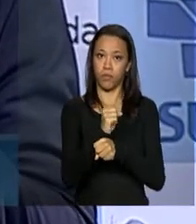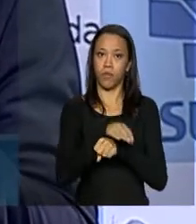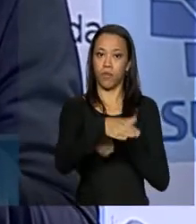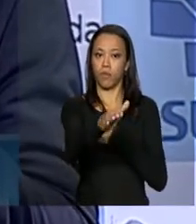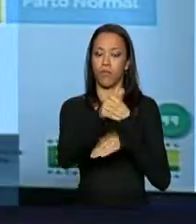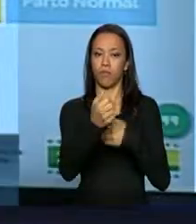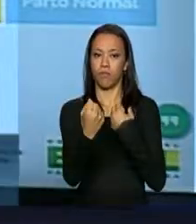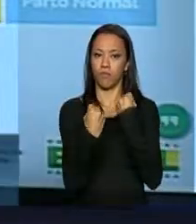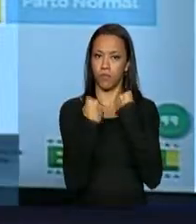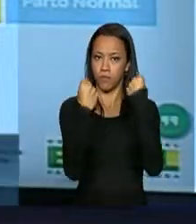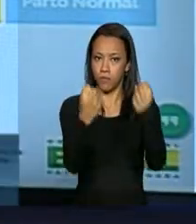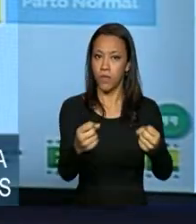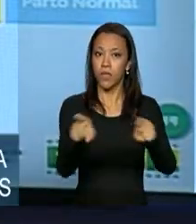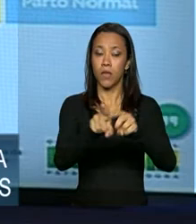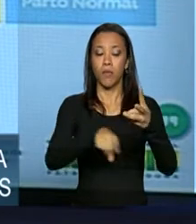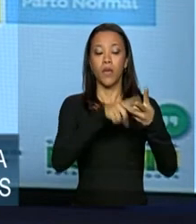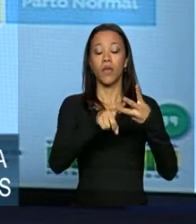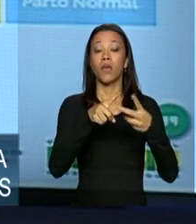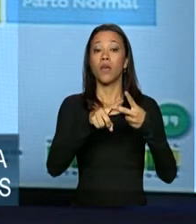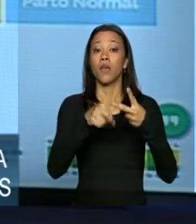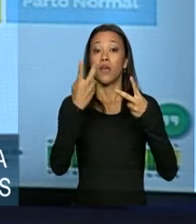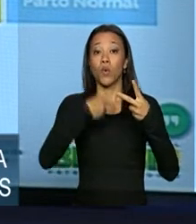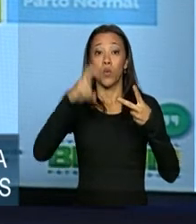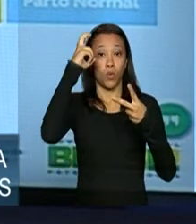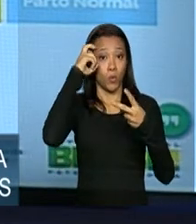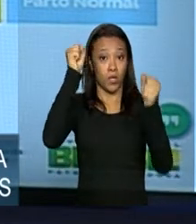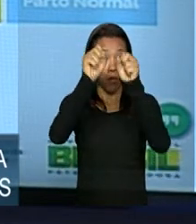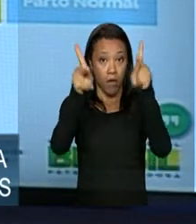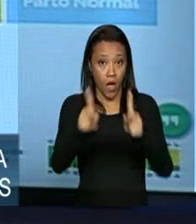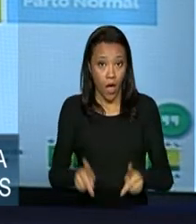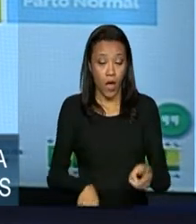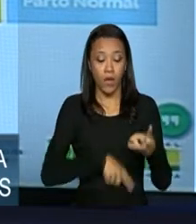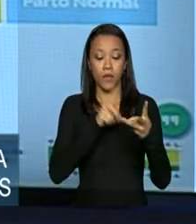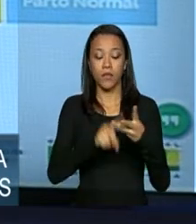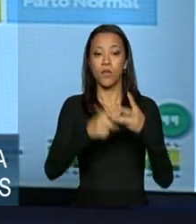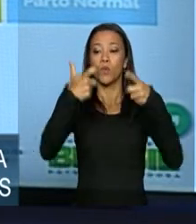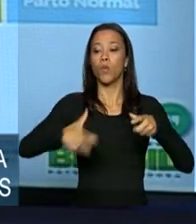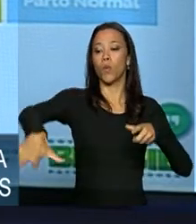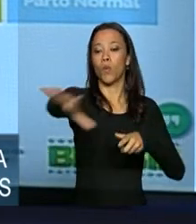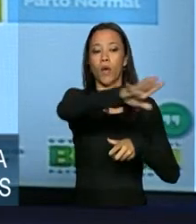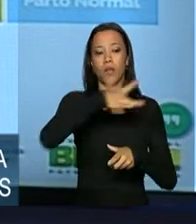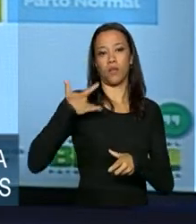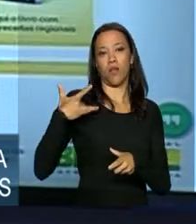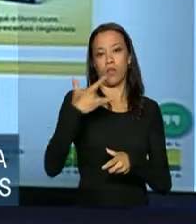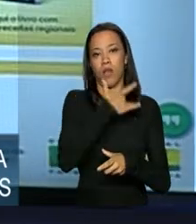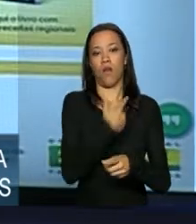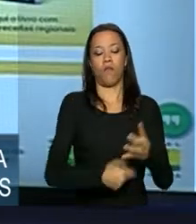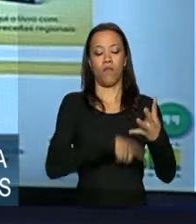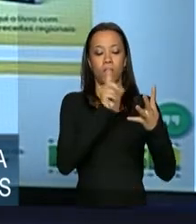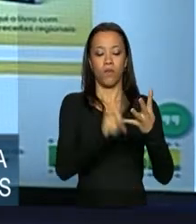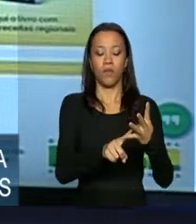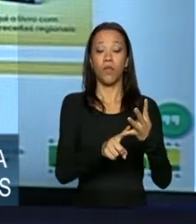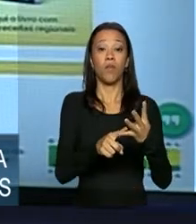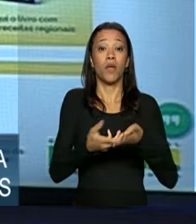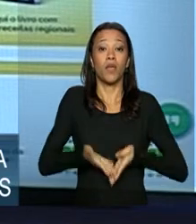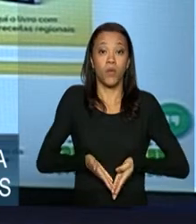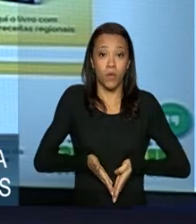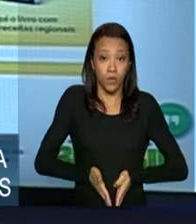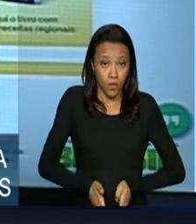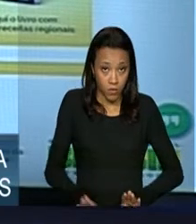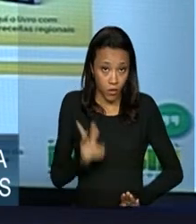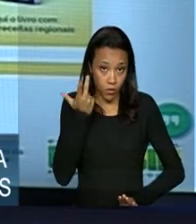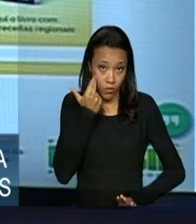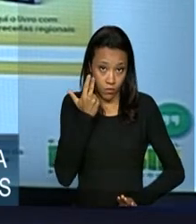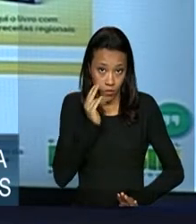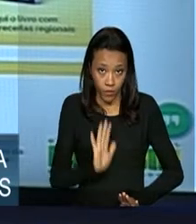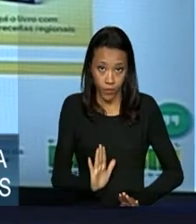paz, o incentivo ao ambiente saudável e incentivo ao parto normal. Então,